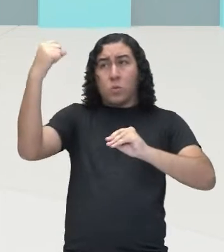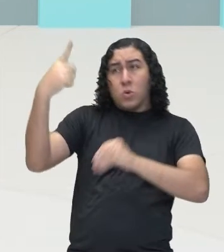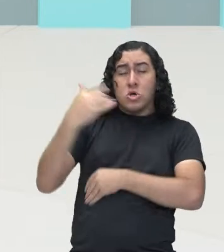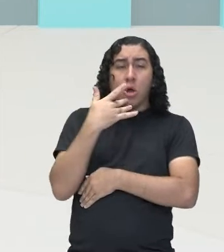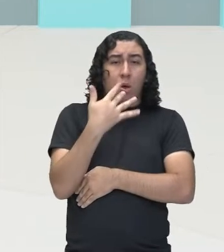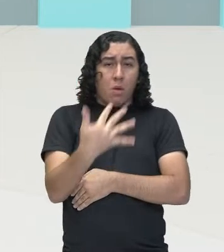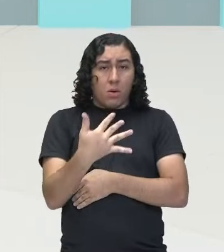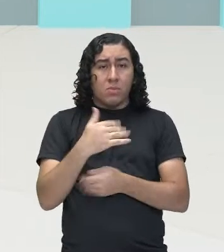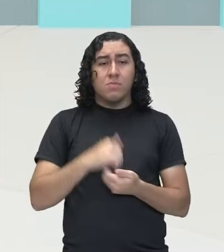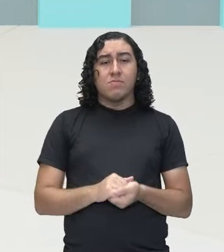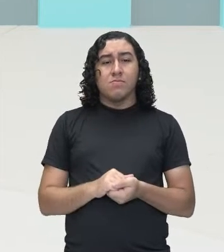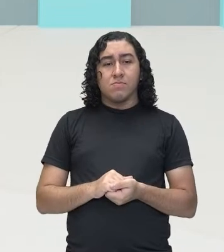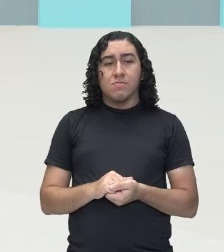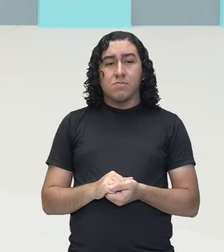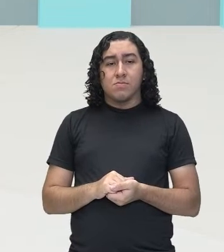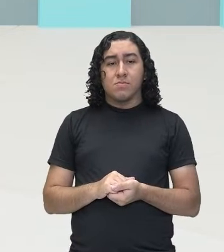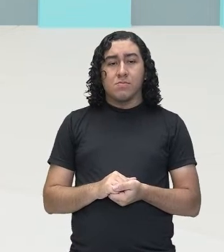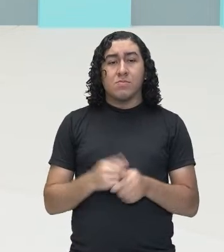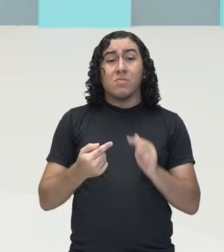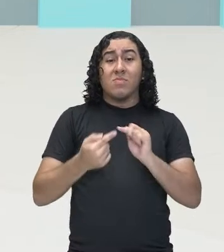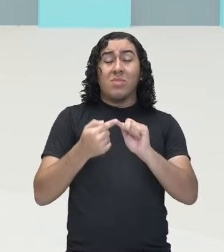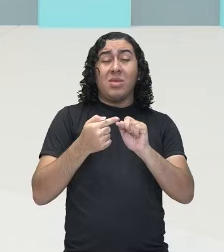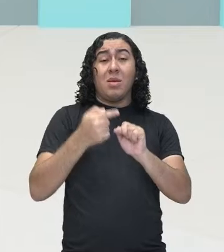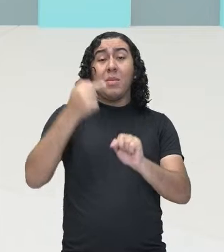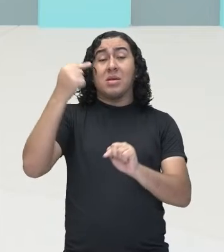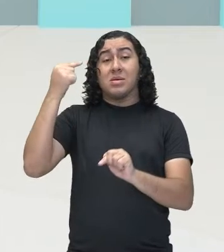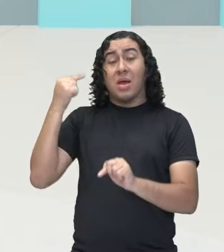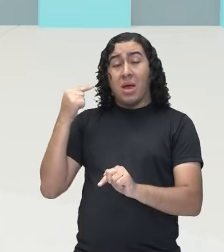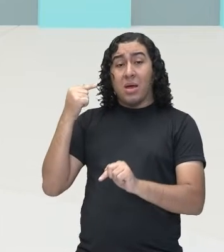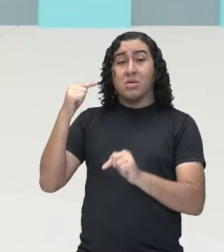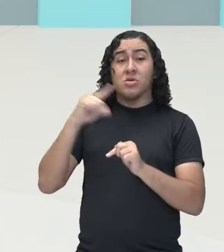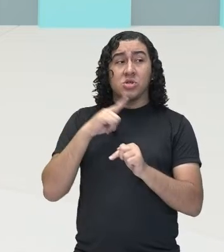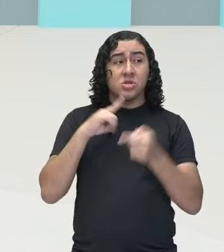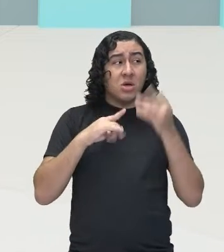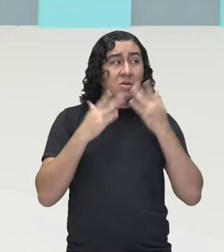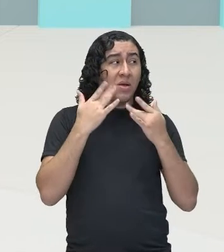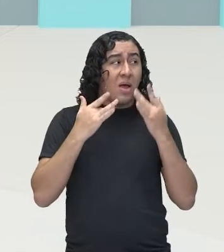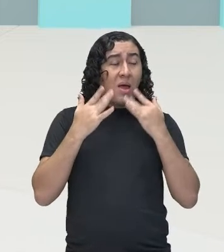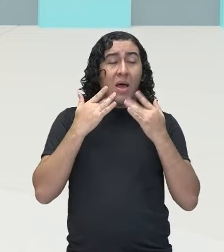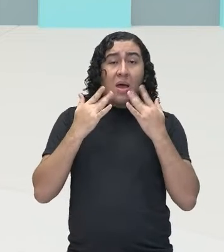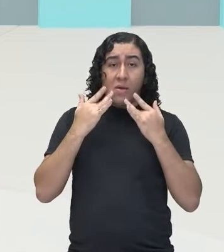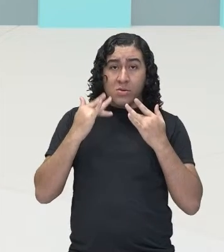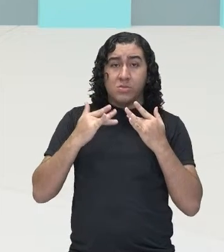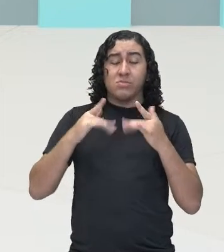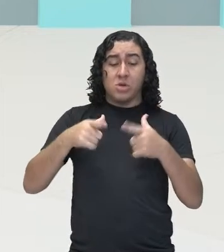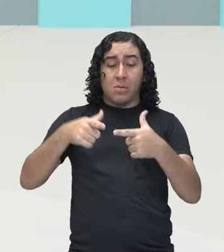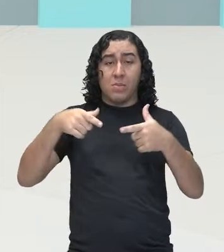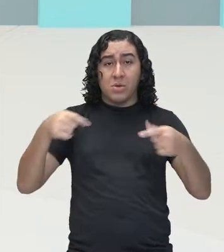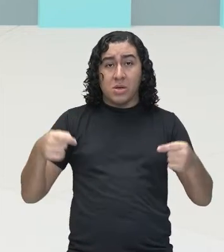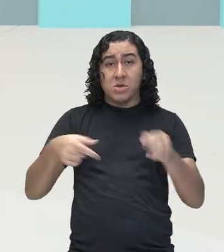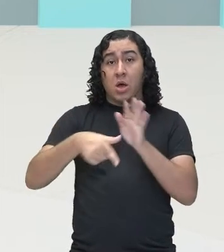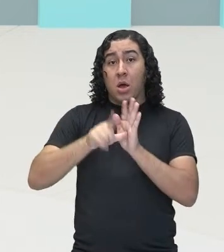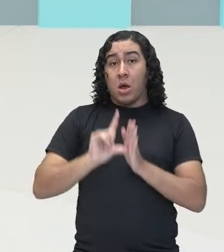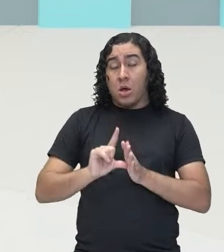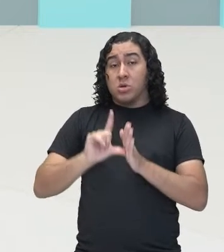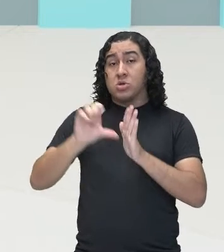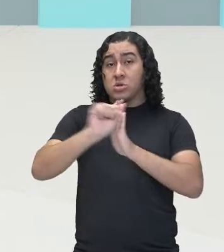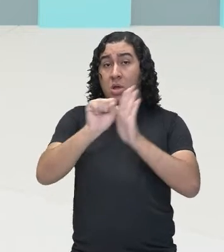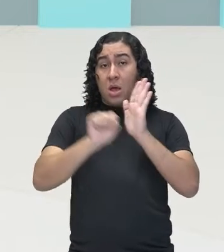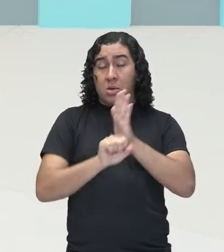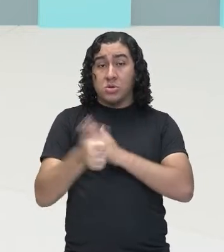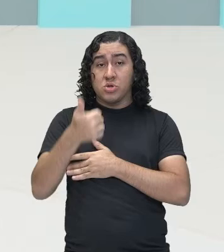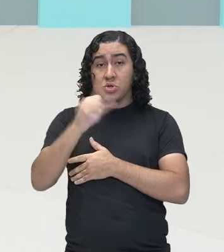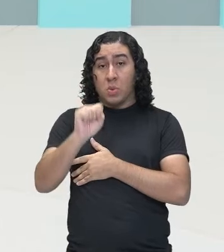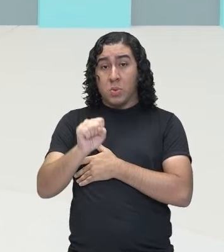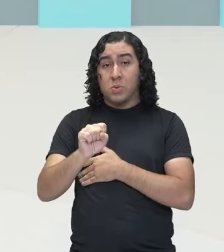ancestrais lá no teatro japonês de luz e sombra, desenvolvido antes do século XVIII.